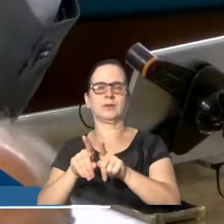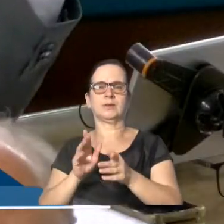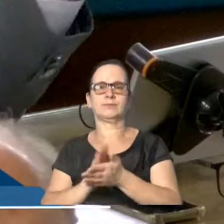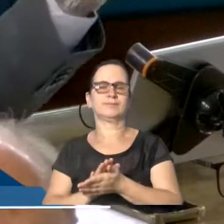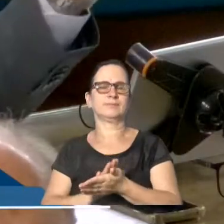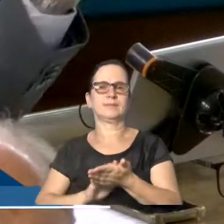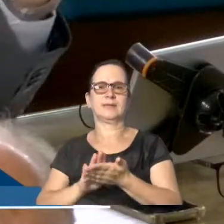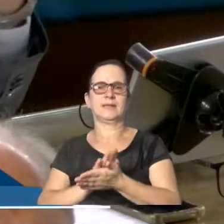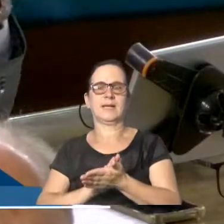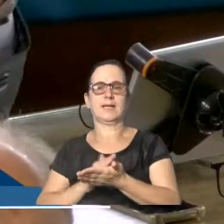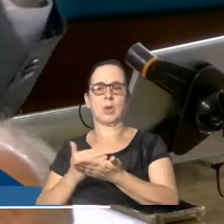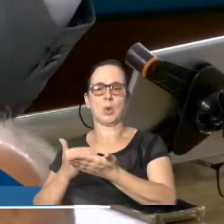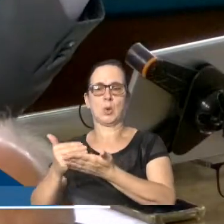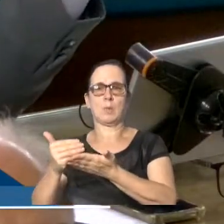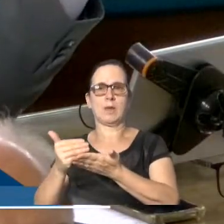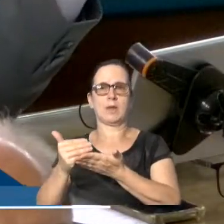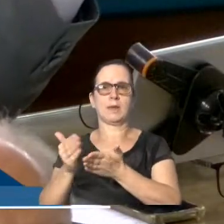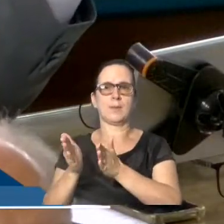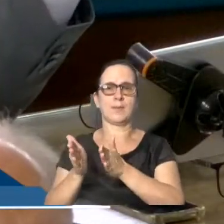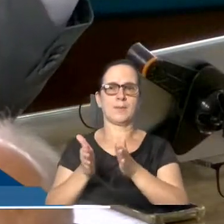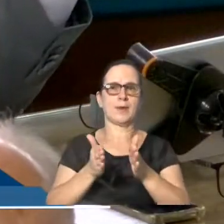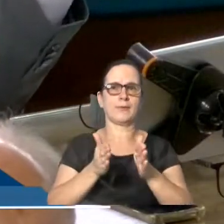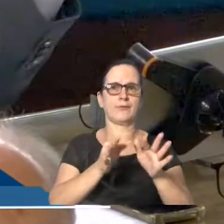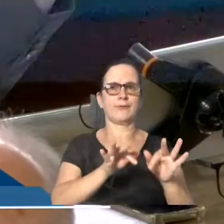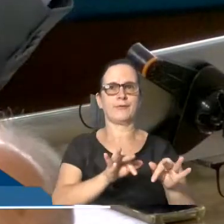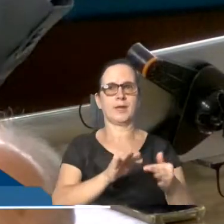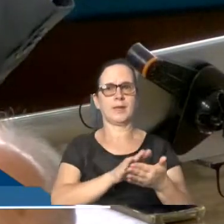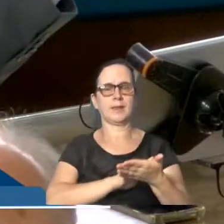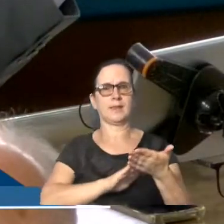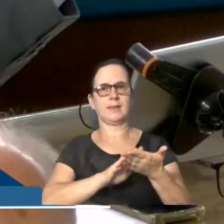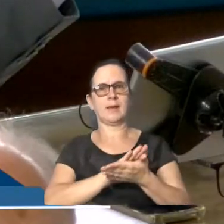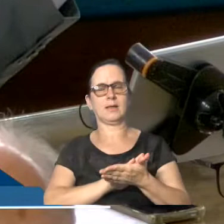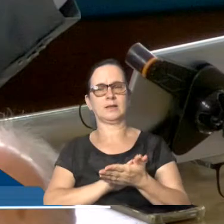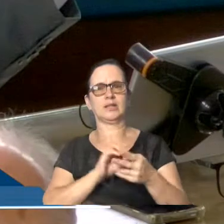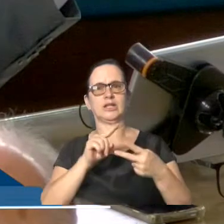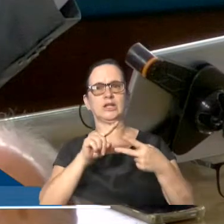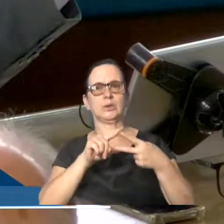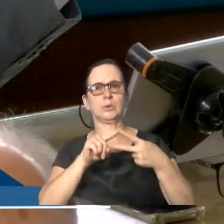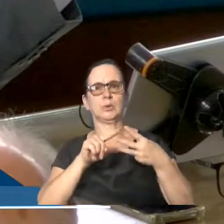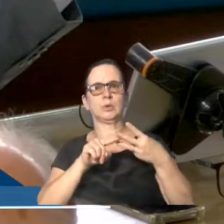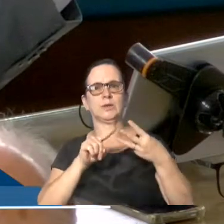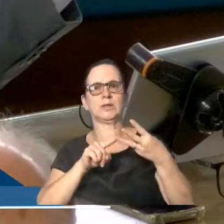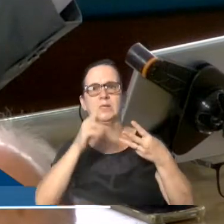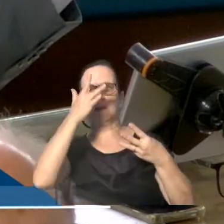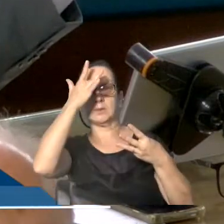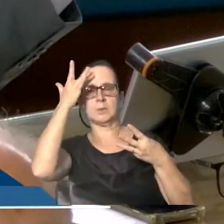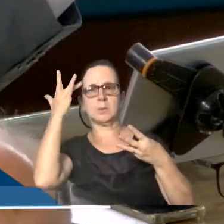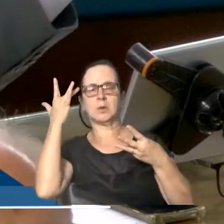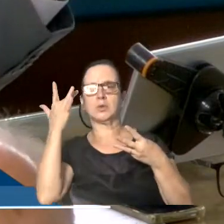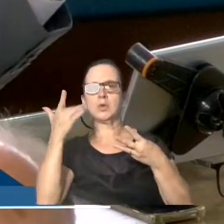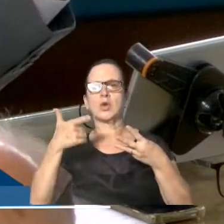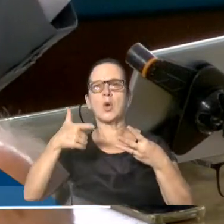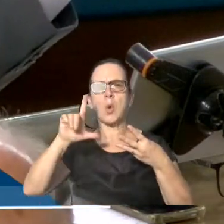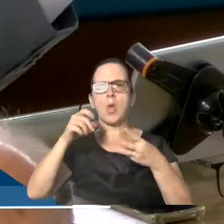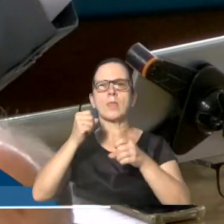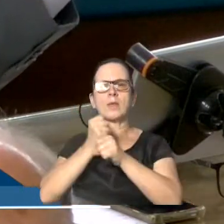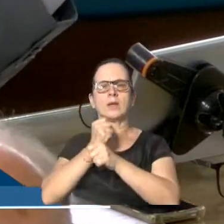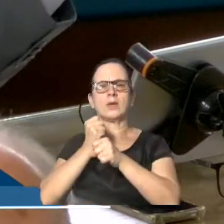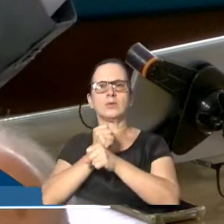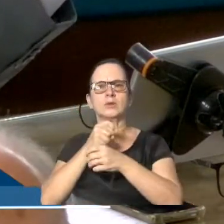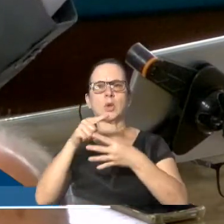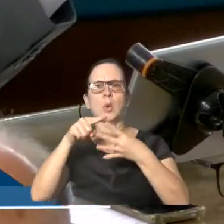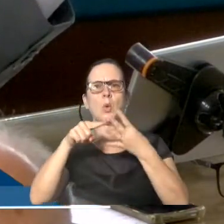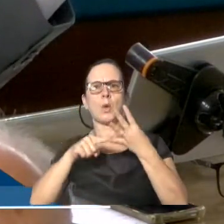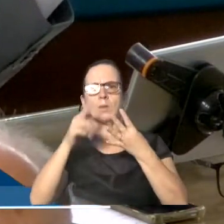muito menos fim. Basta ver, andar na cidade. O senhor acabou de falar de três pessoas que estavam ali na obra. Ontem eu passei por aí, tinham